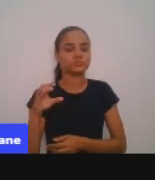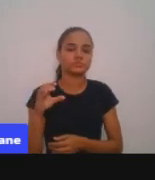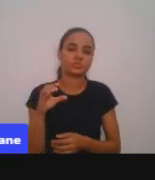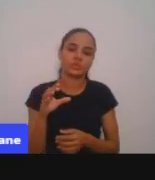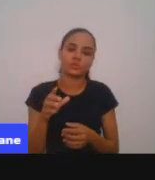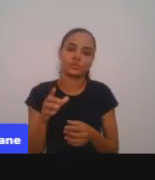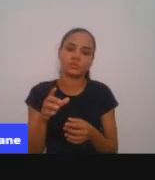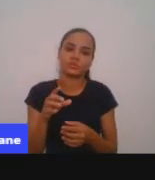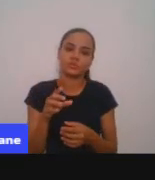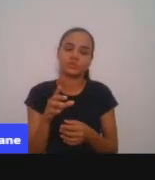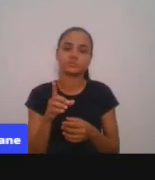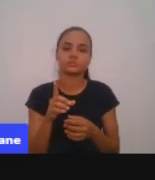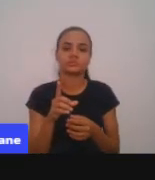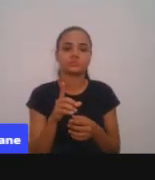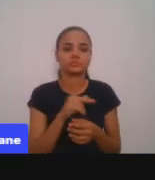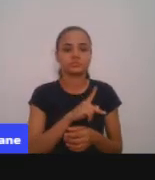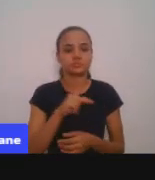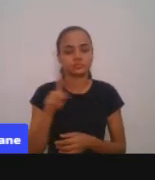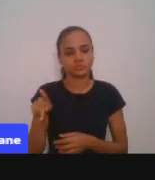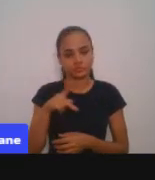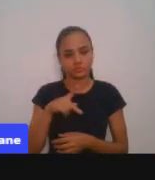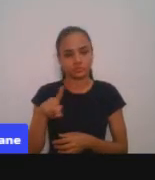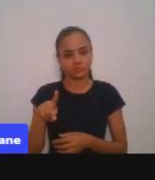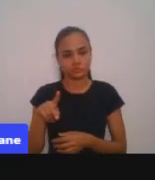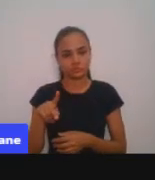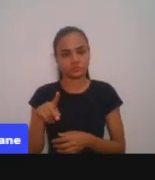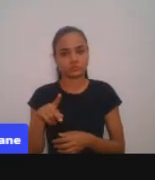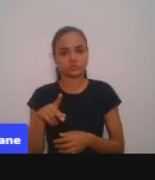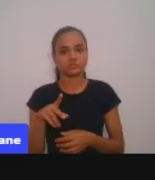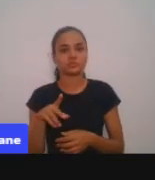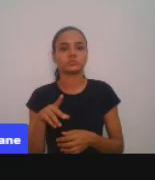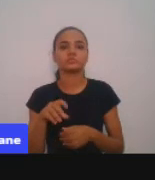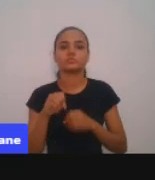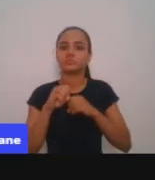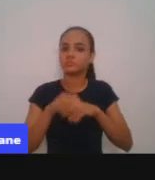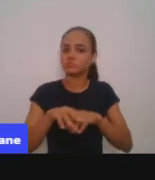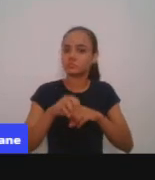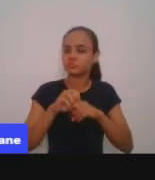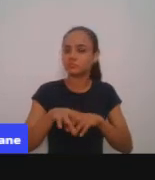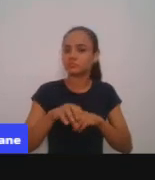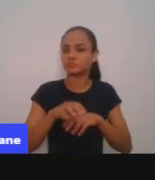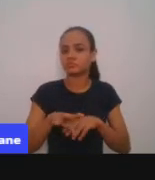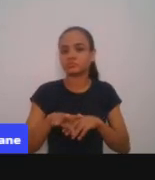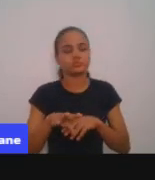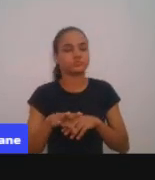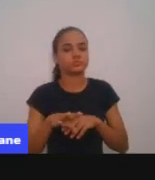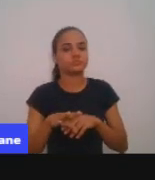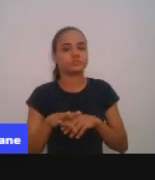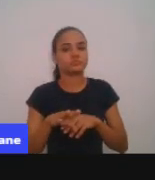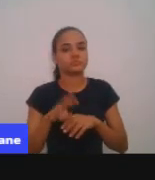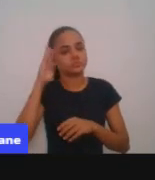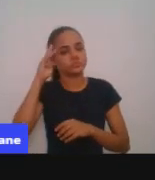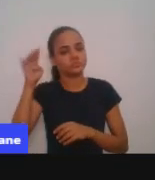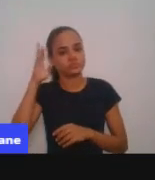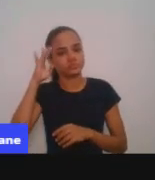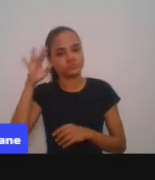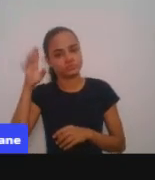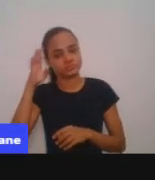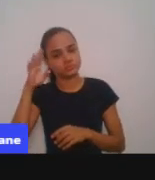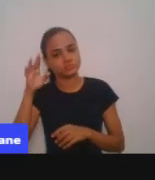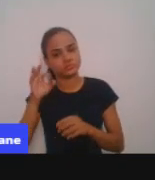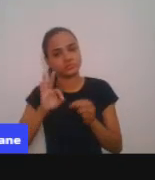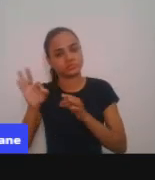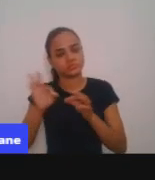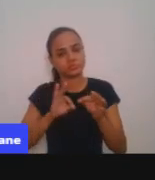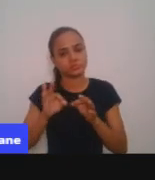ao educador refletir, selecionar, organizar, planejar, mediar e monitorar o conjunto